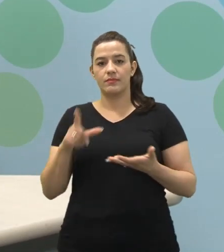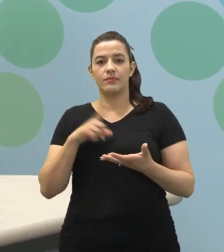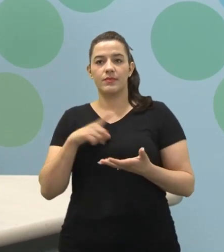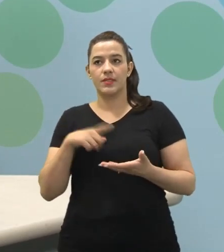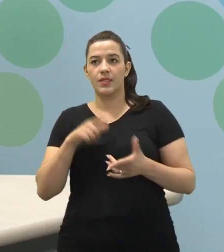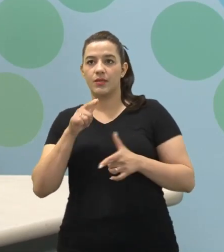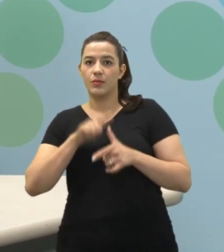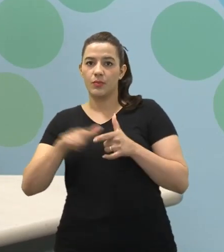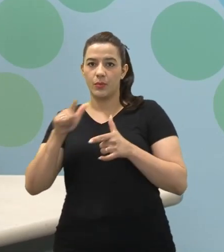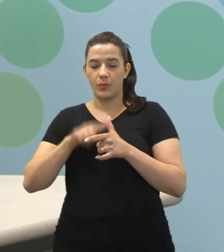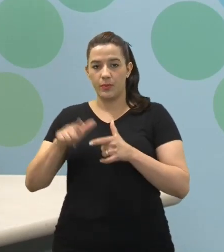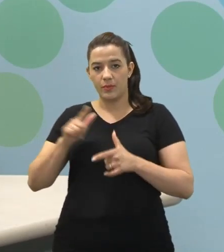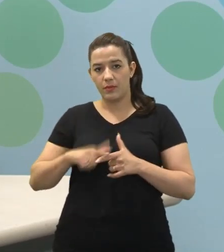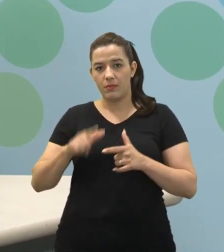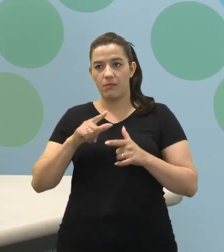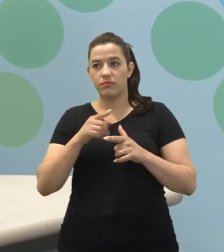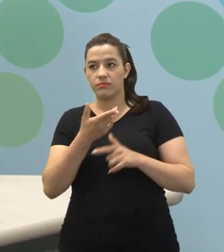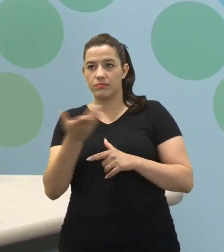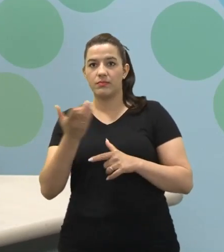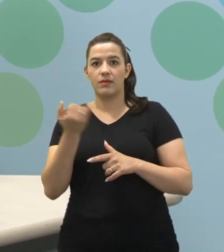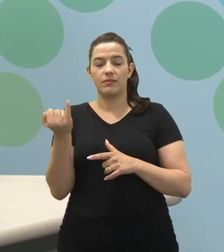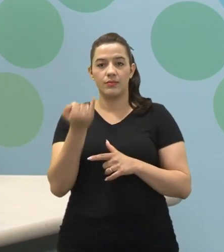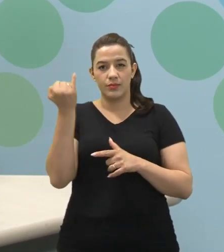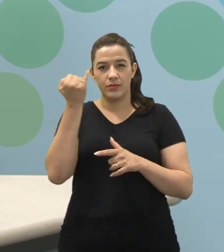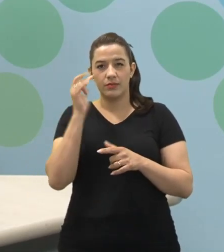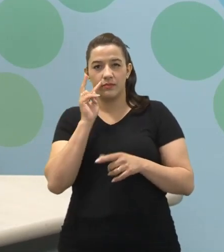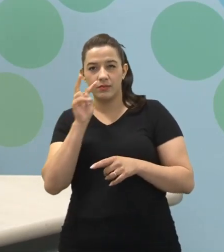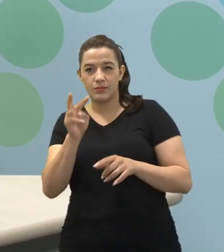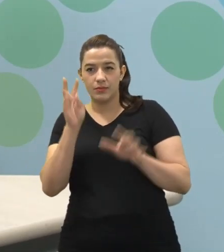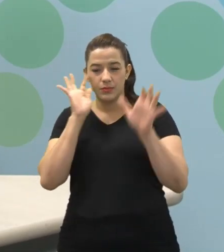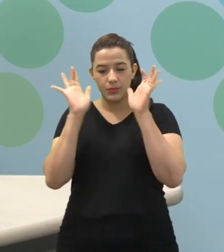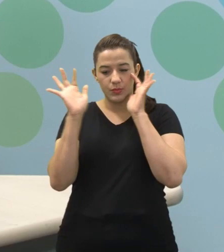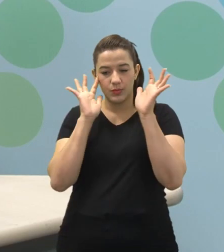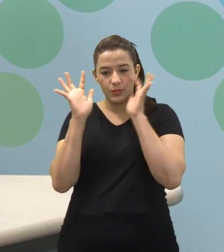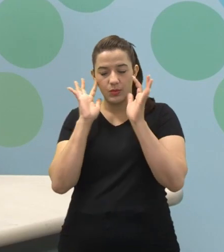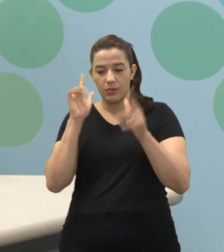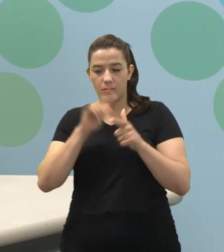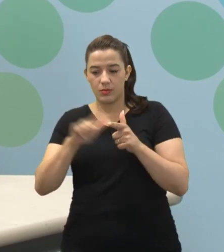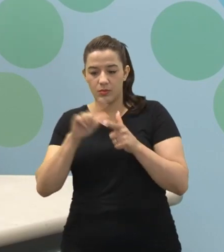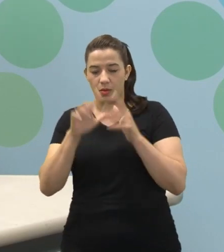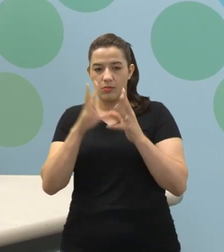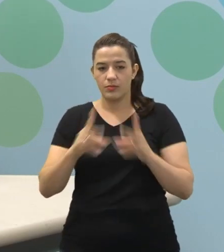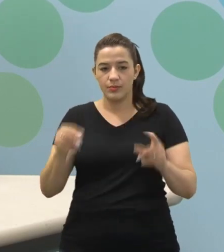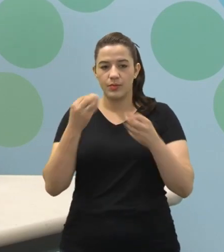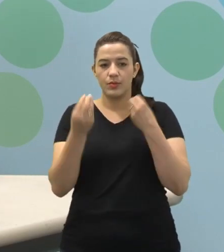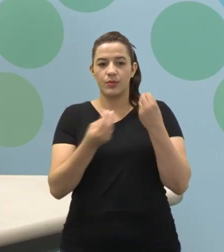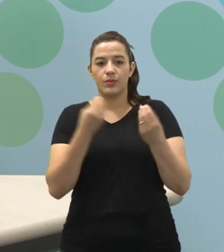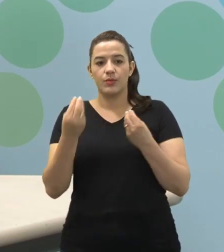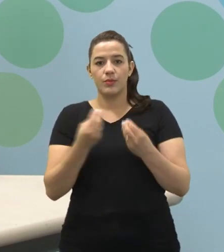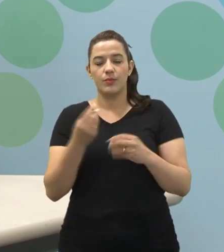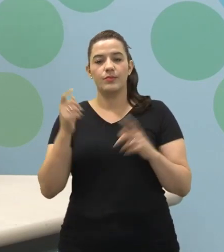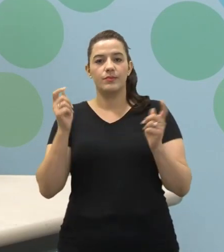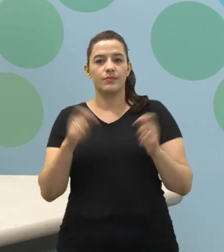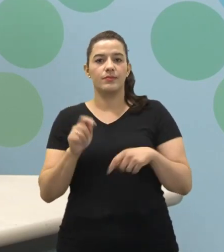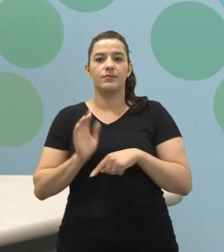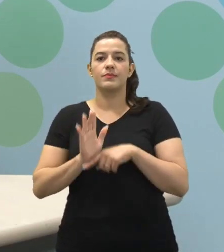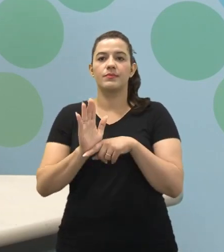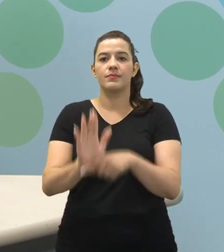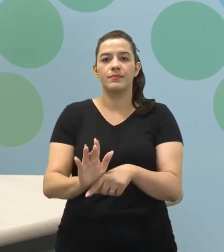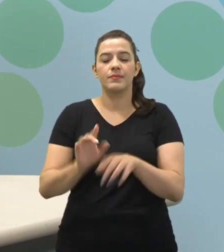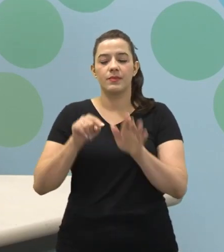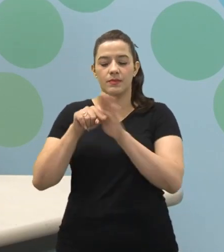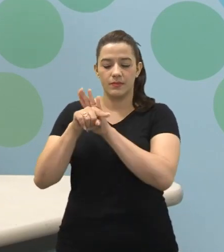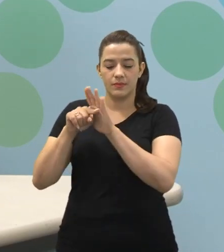de problemas né algo tão rico para explorar o essas habilidades né a